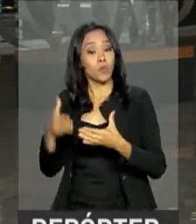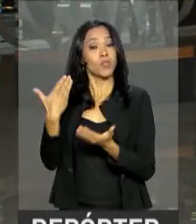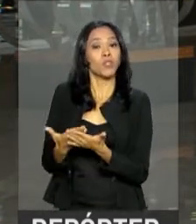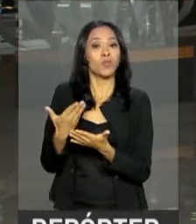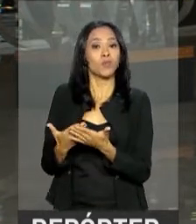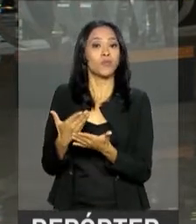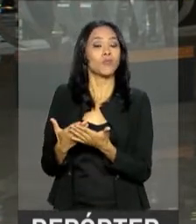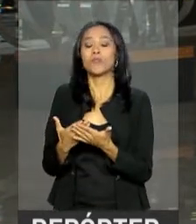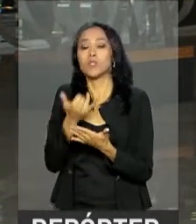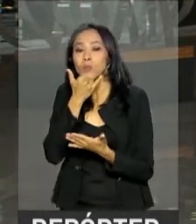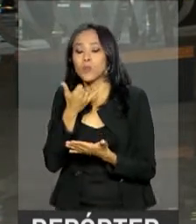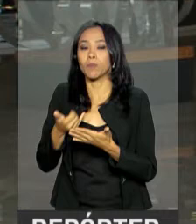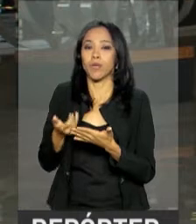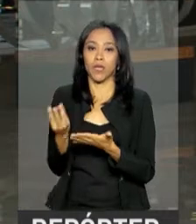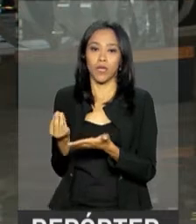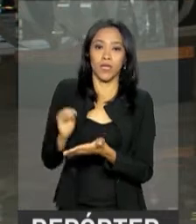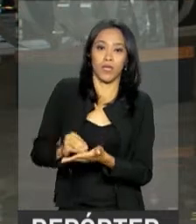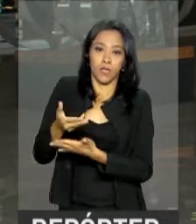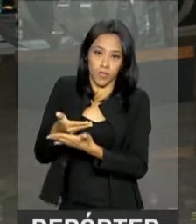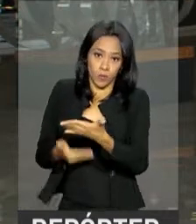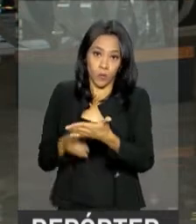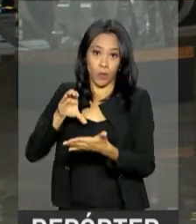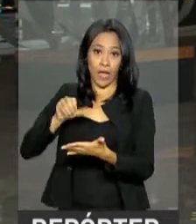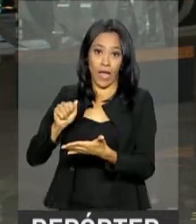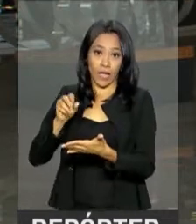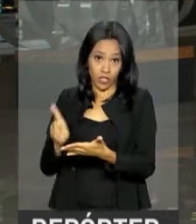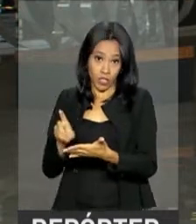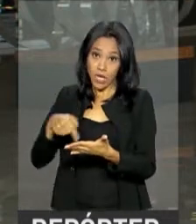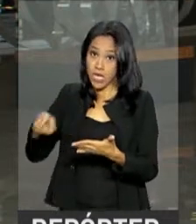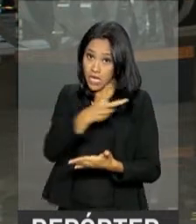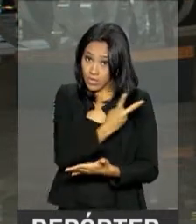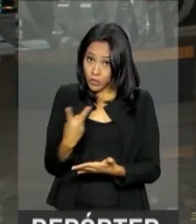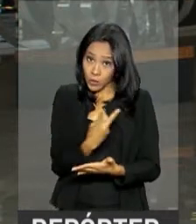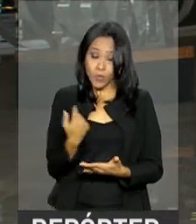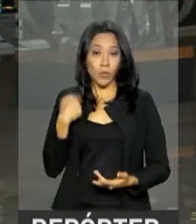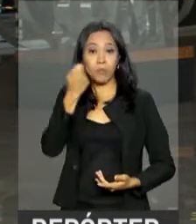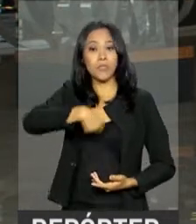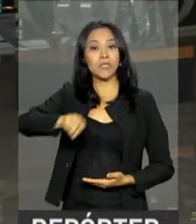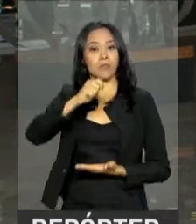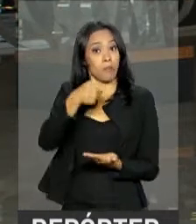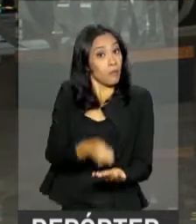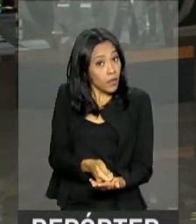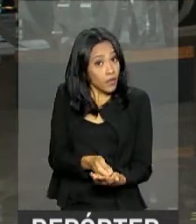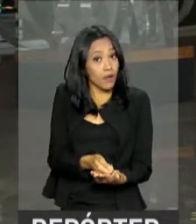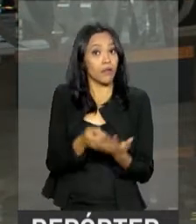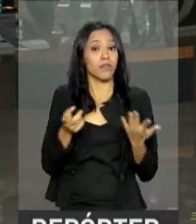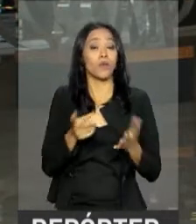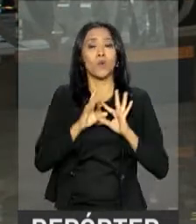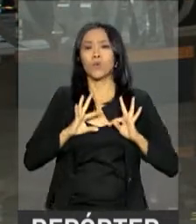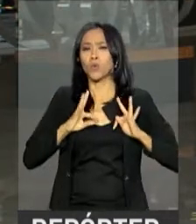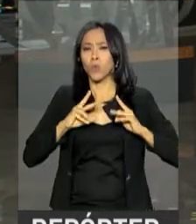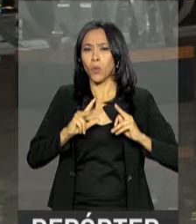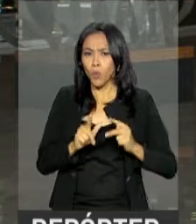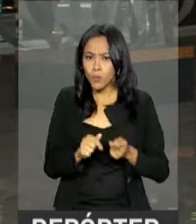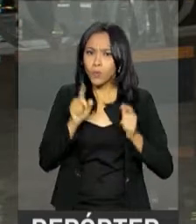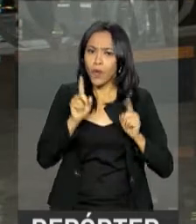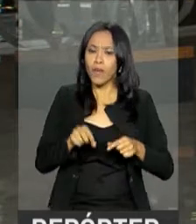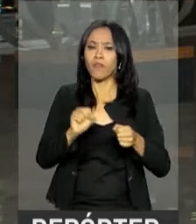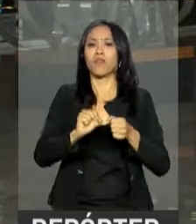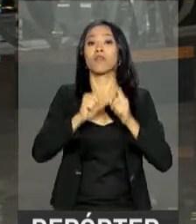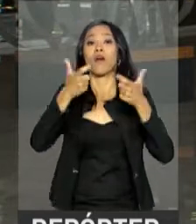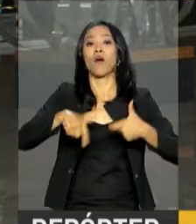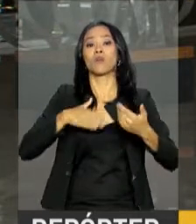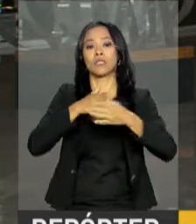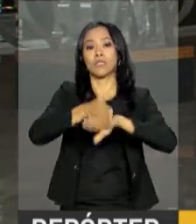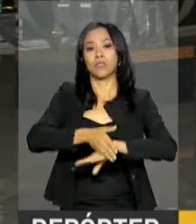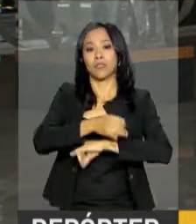de benefícios sociais do governo federal não precisam pagar por essa taxa todo o processo é feito pela internet no endereço